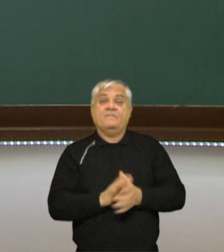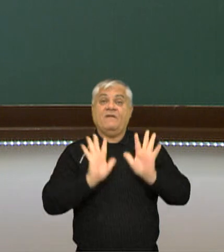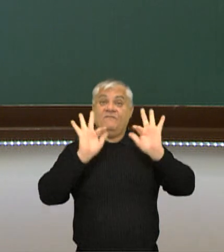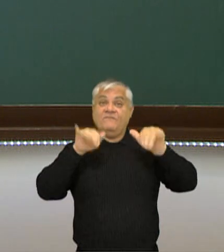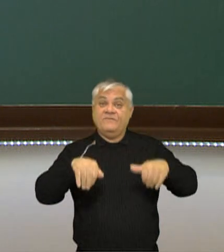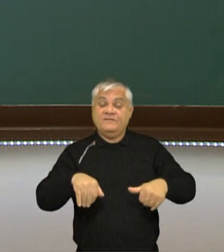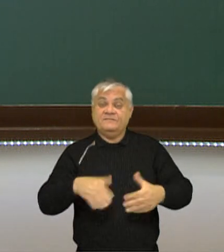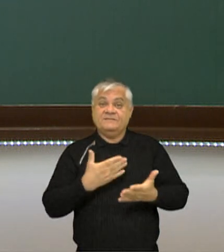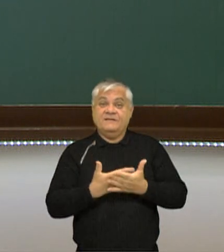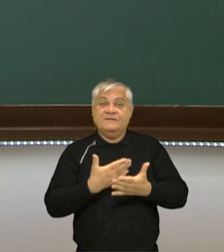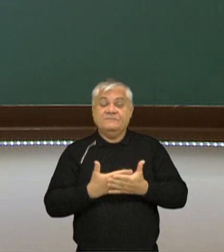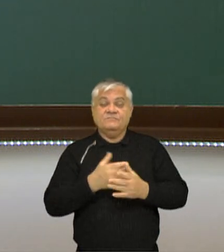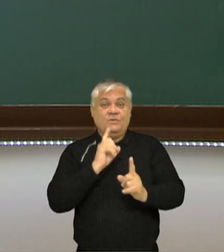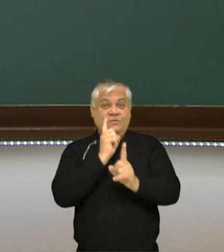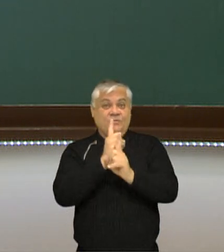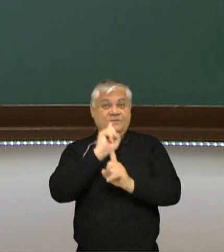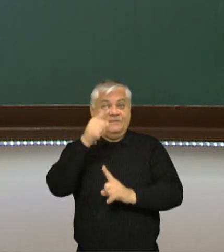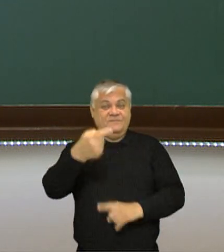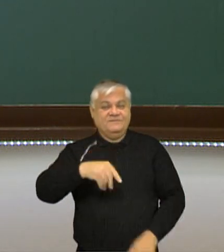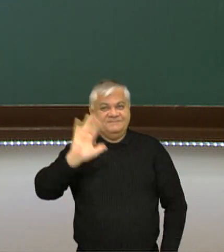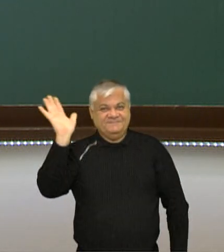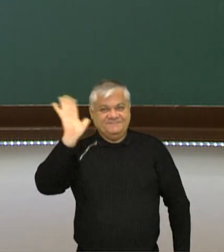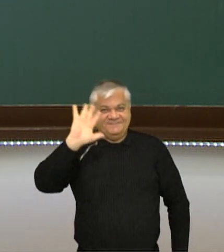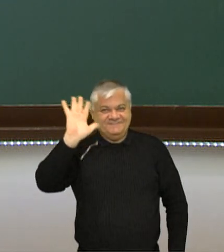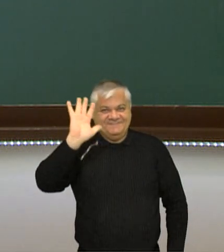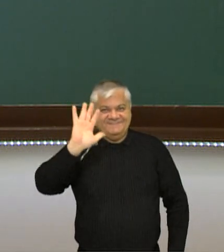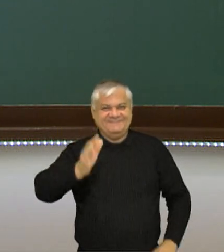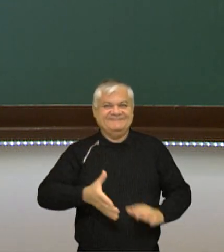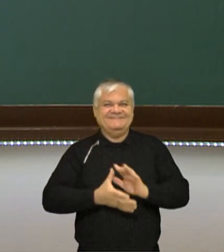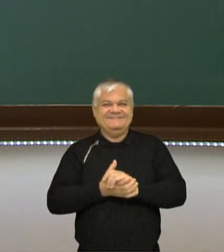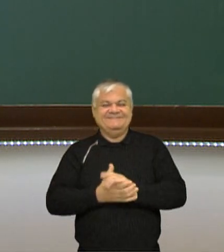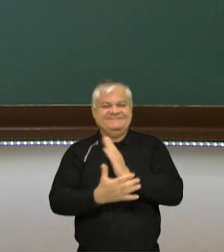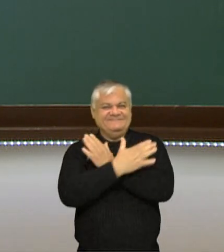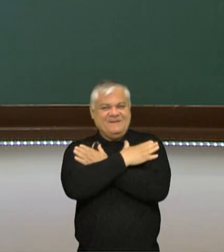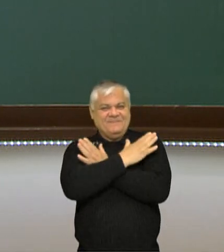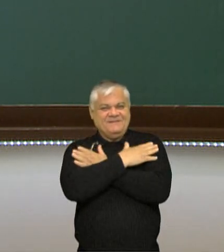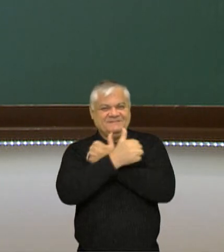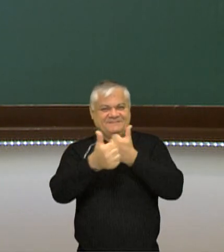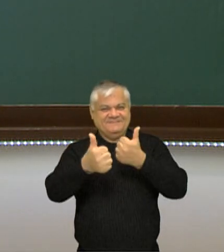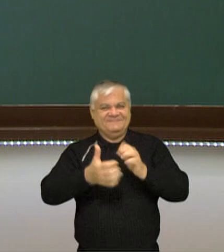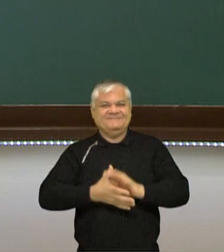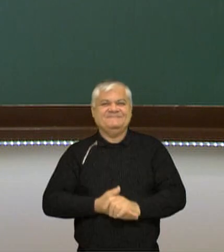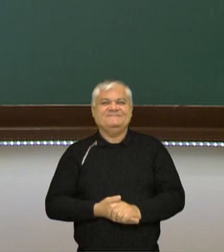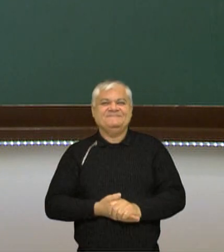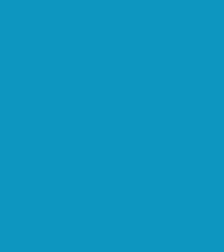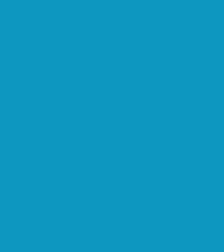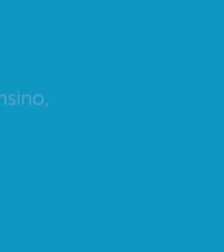aqui, né? Nos vemos em breve. Até mais. Um abraço para vocês.